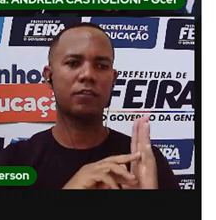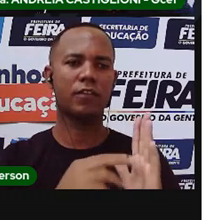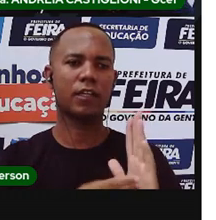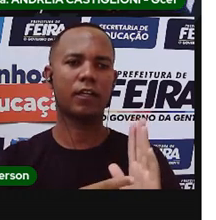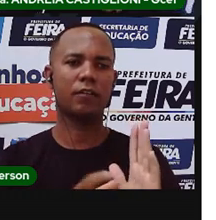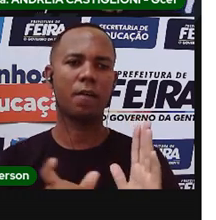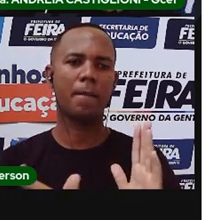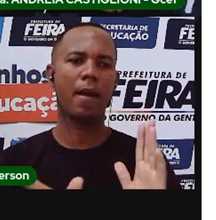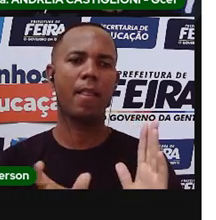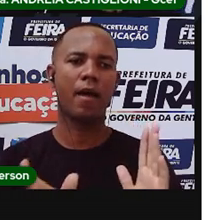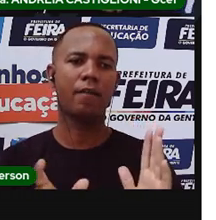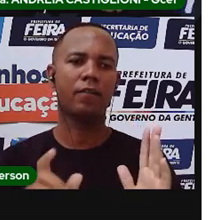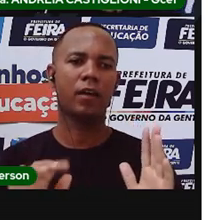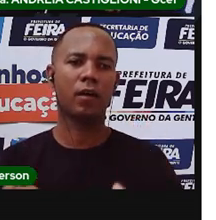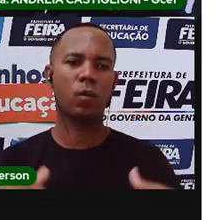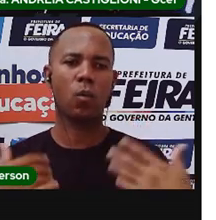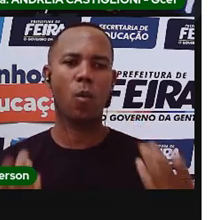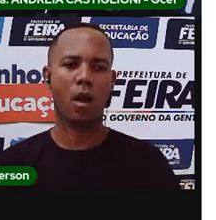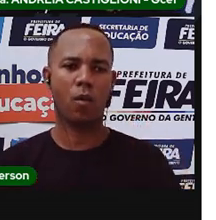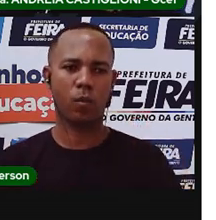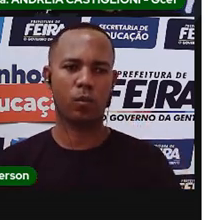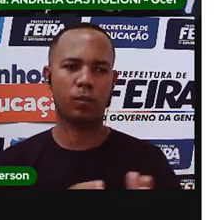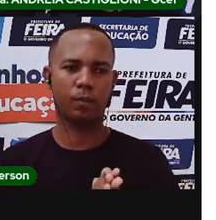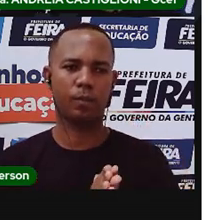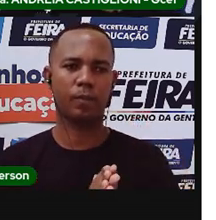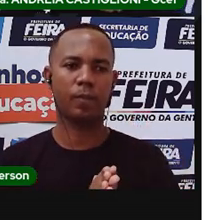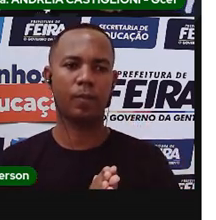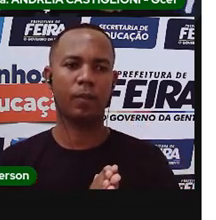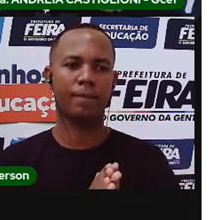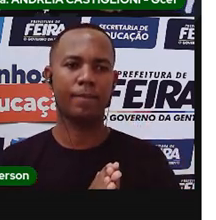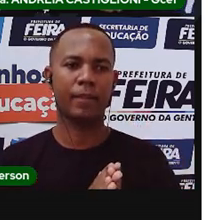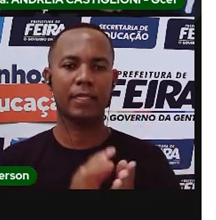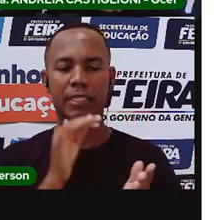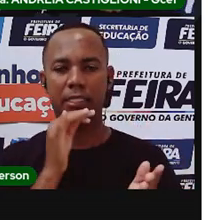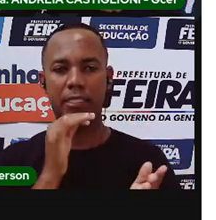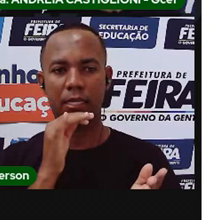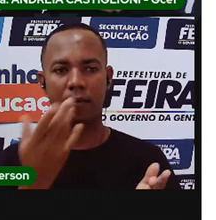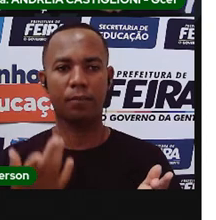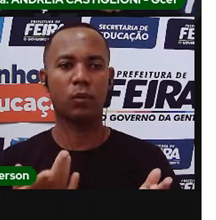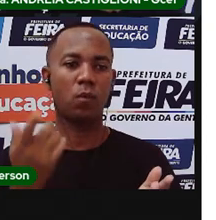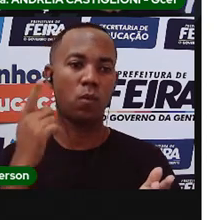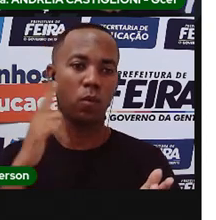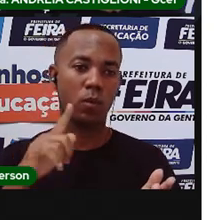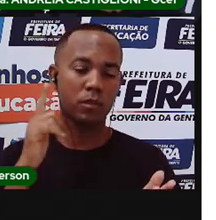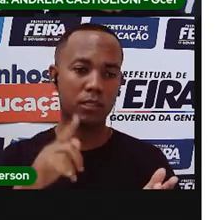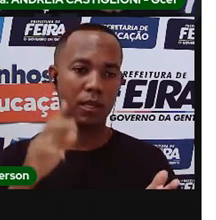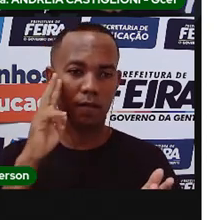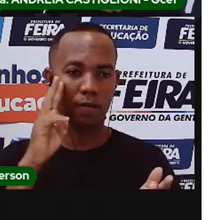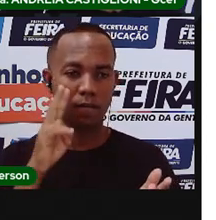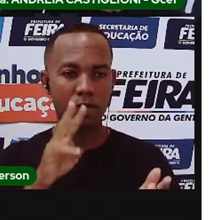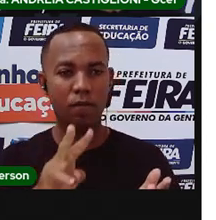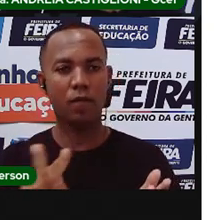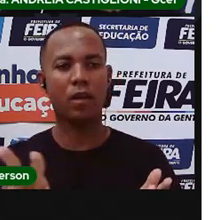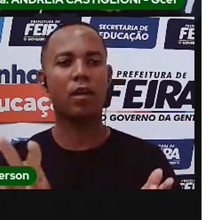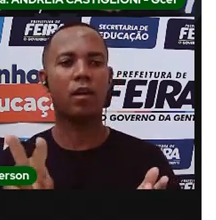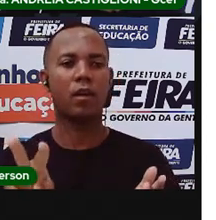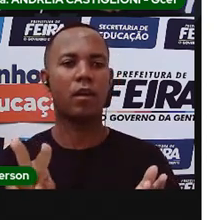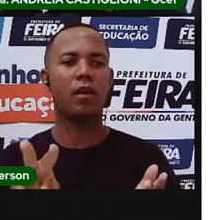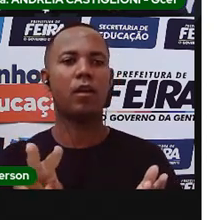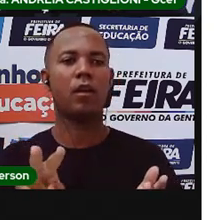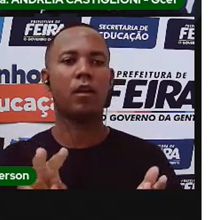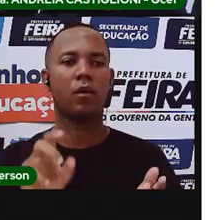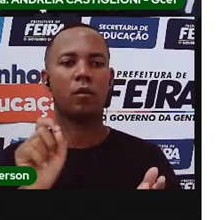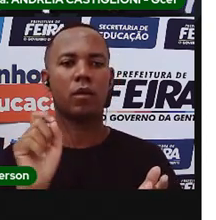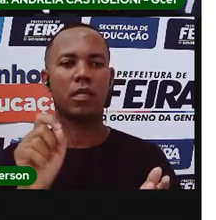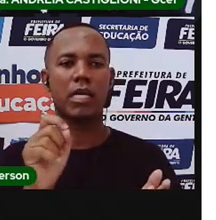bom? Então, o Padlet é algo que a gente consegue ver ele